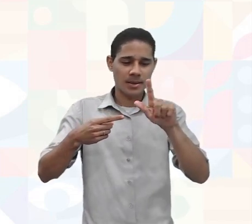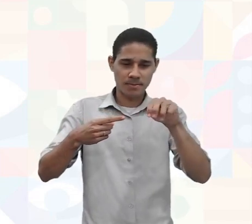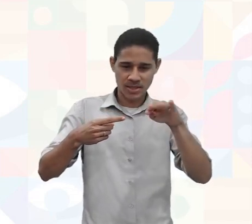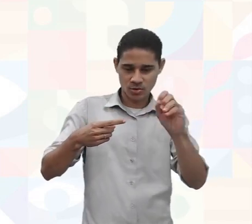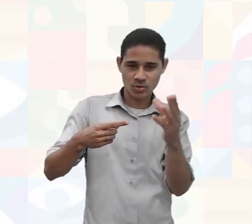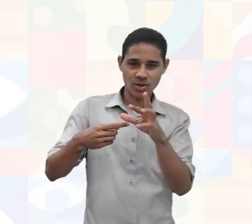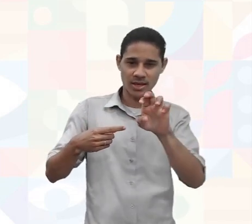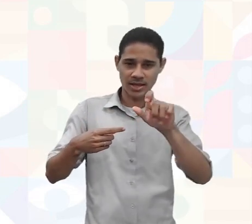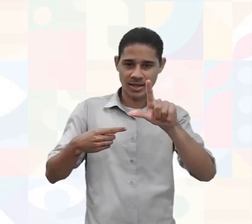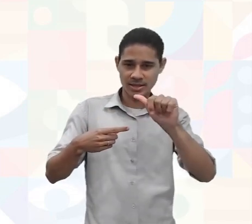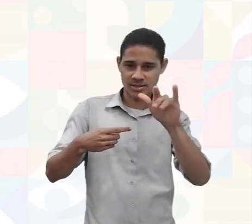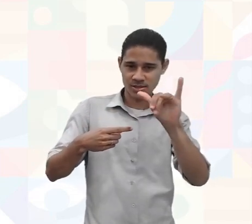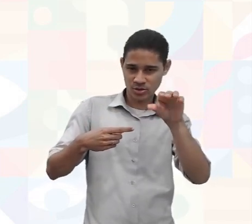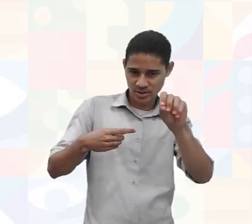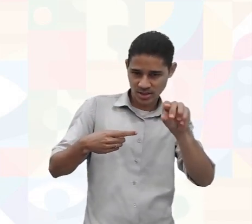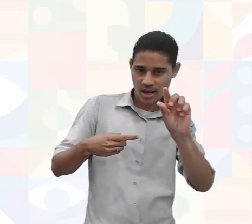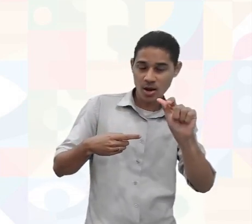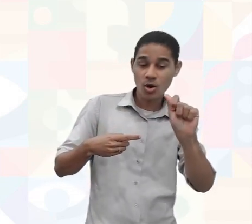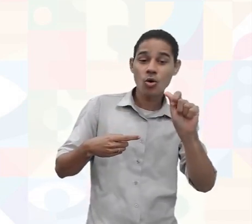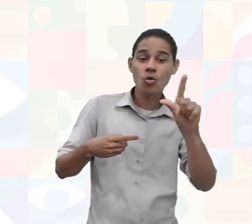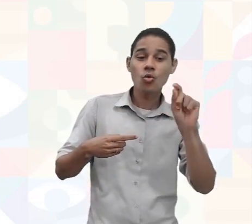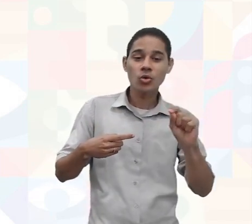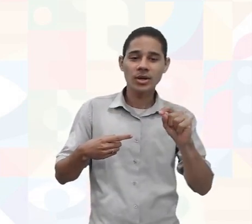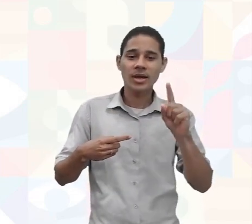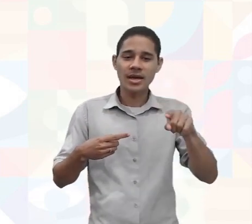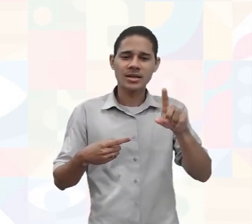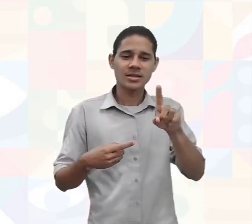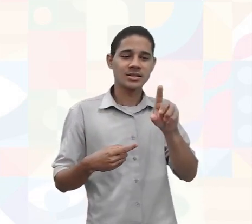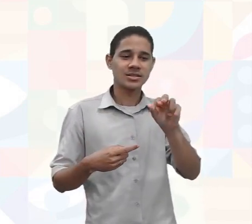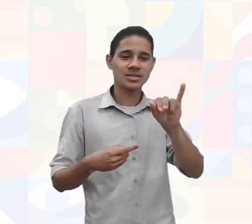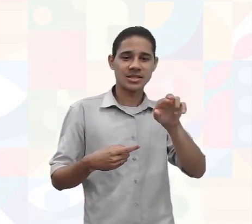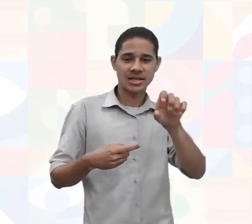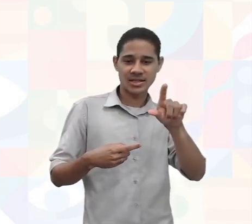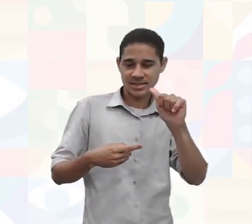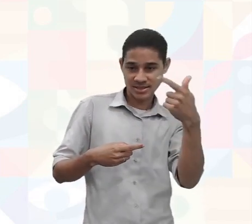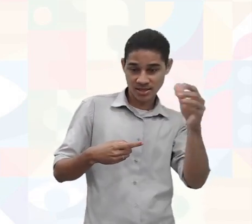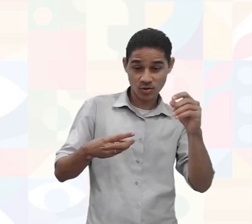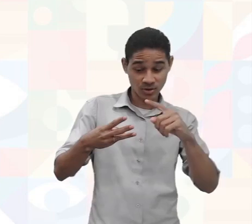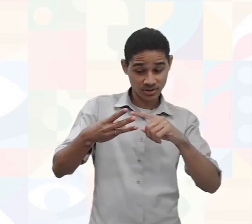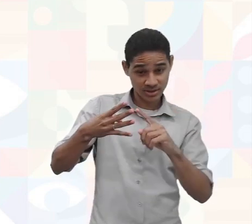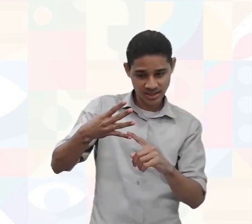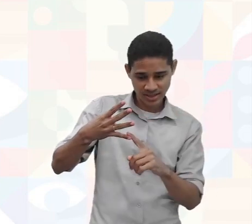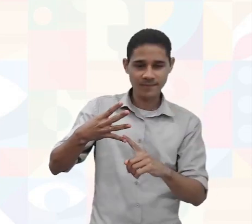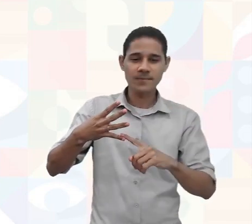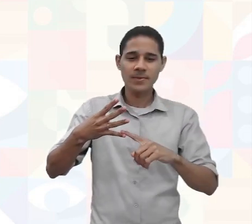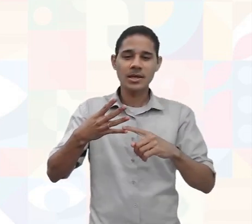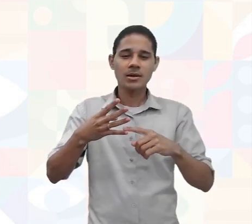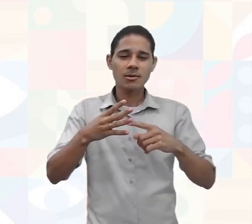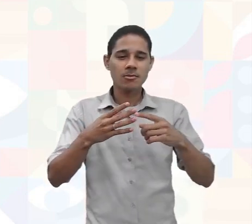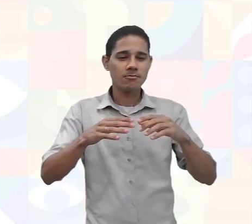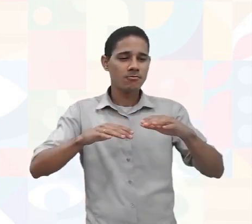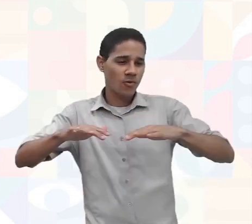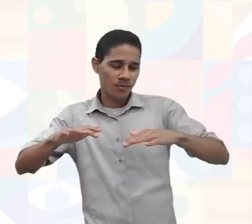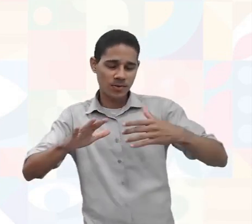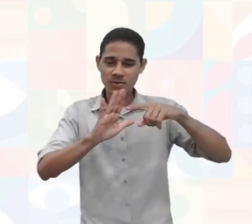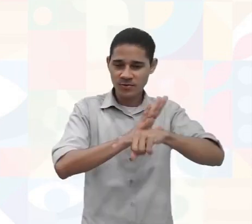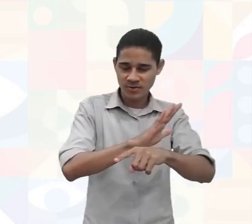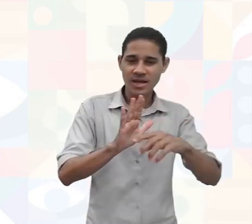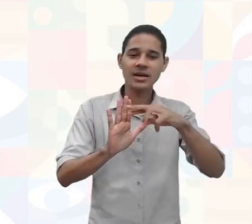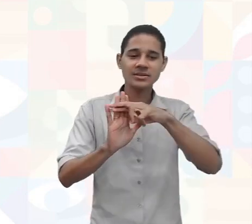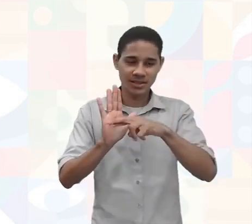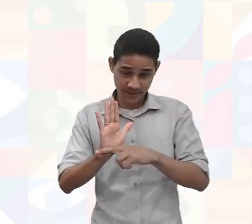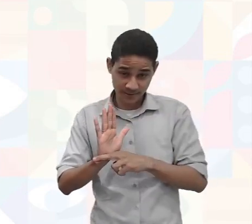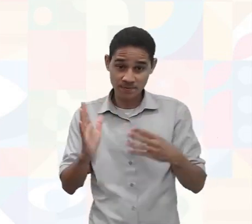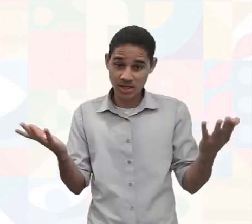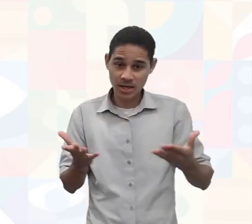direção, e mais 3 princípios: movimento, profundidade e regras. Aqui nossas referências da aula de